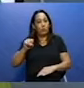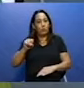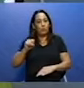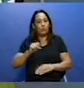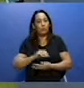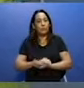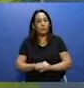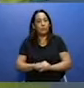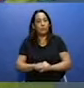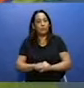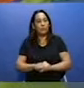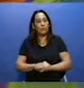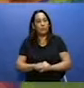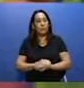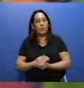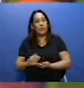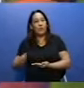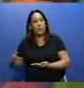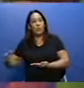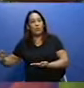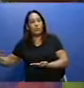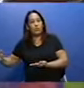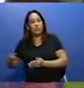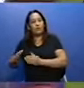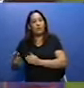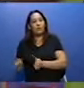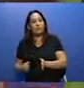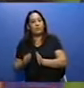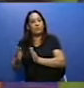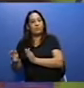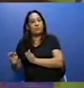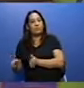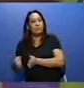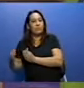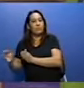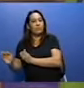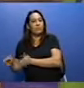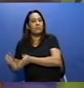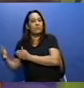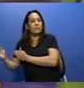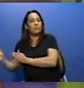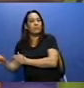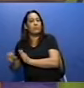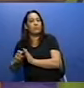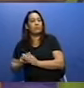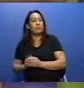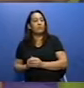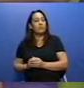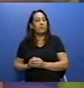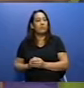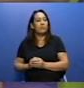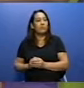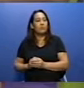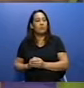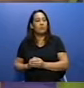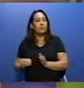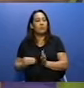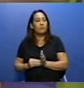formas. É para eu continuar 8. Vamos lá, vamos contar. Parou na